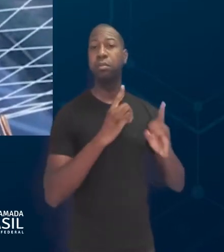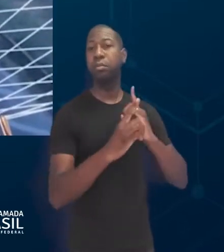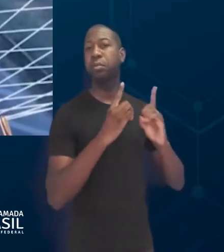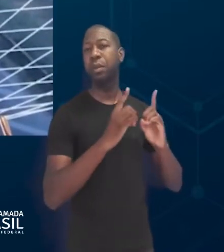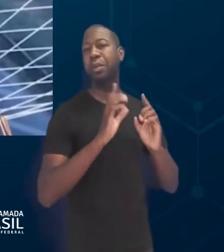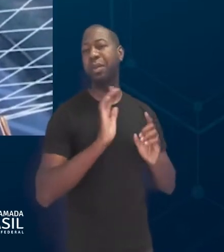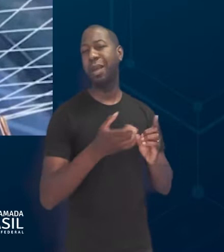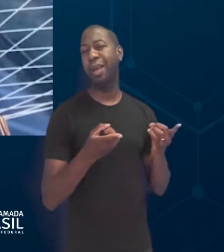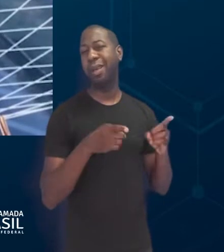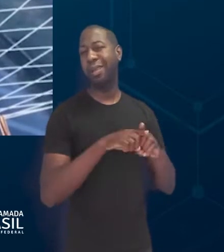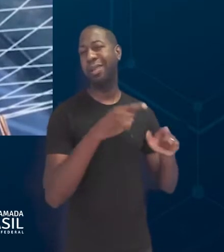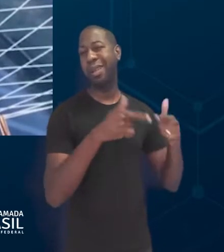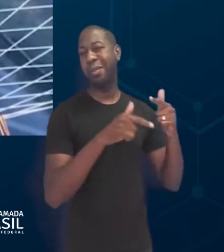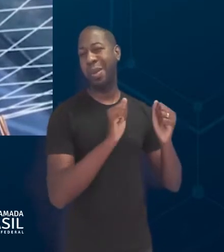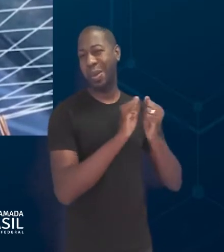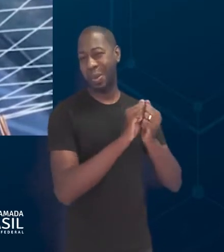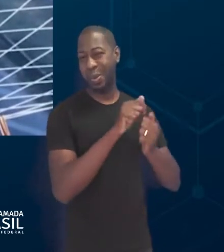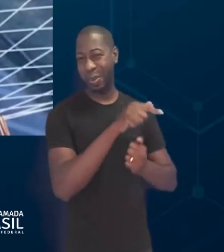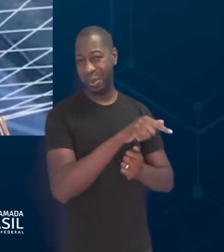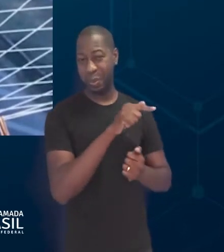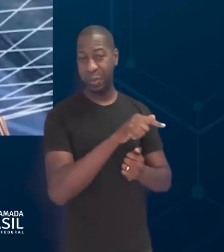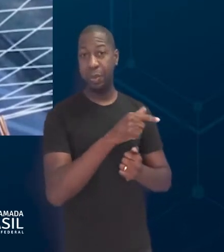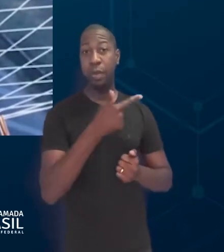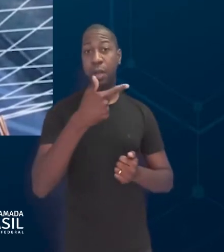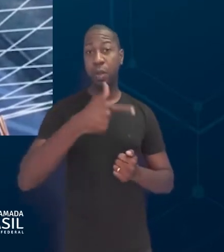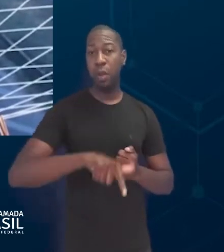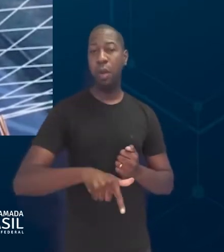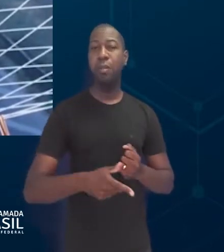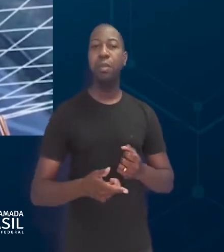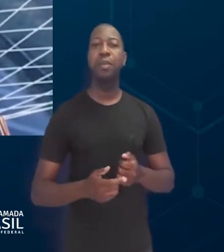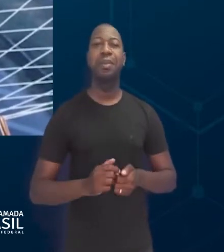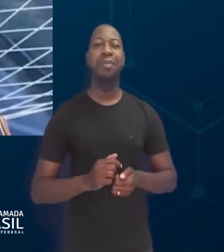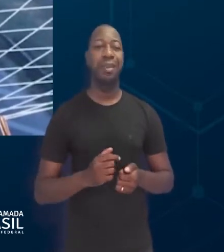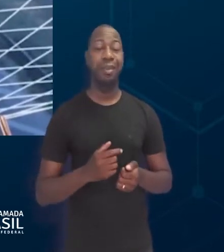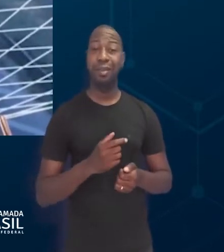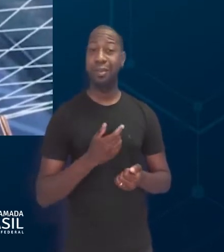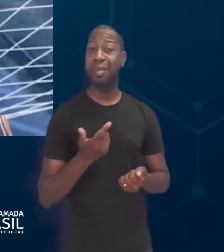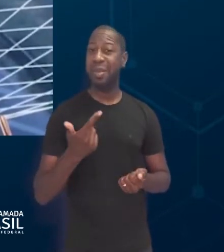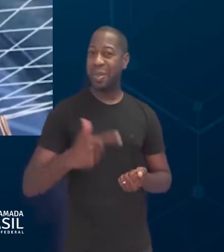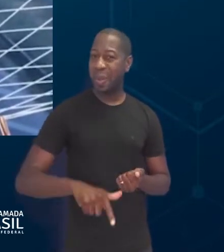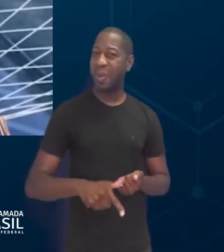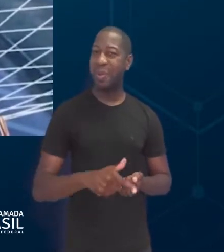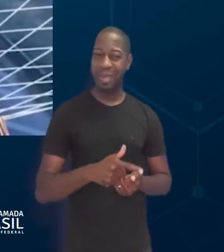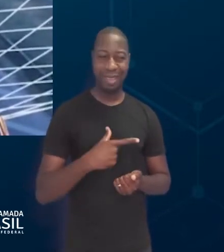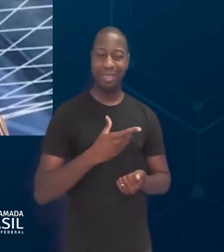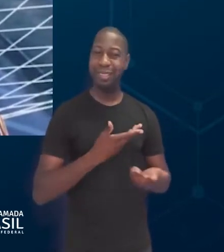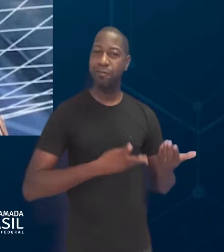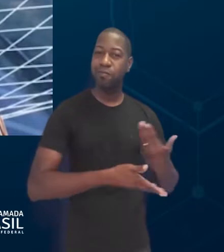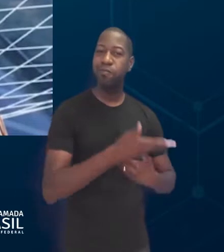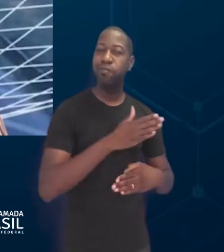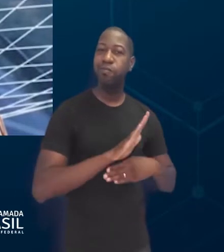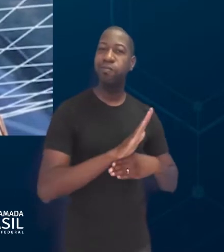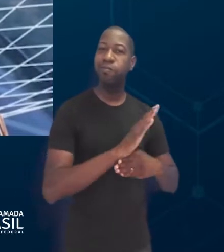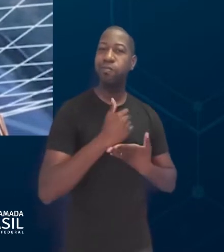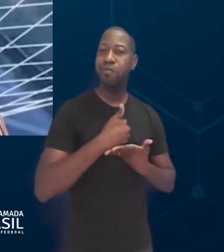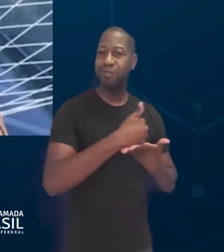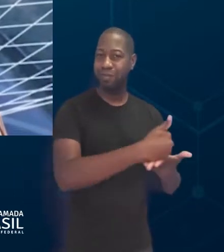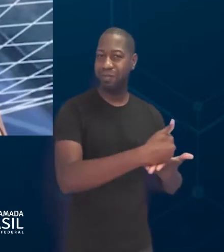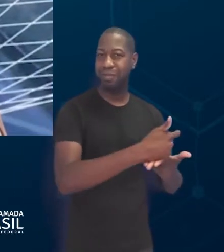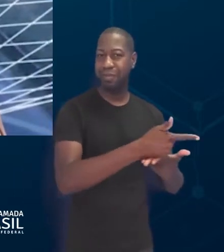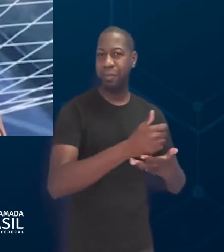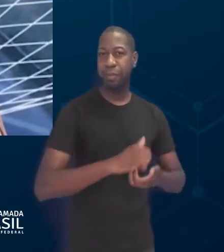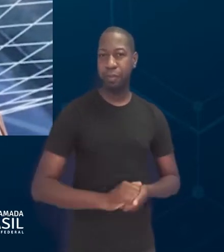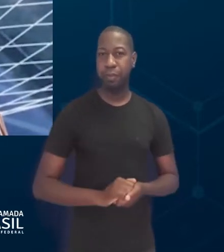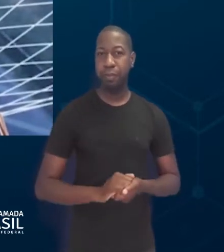outros anos e volta mais uma vez com seu patrocínio. A Nova Dutra, inclusive, tem patrocinado vários projetos de